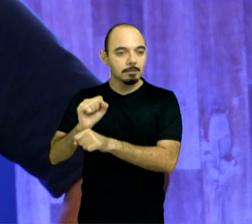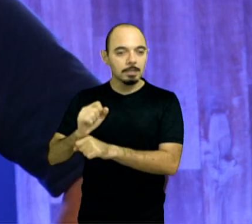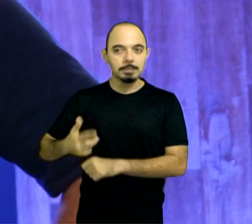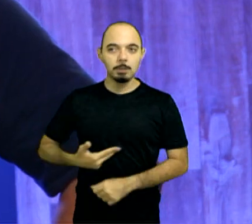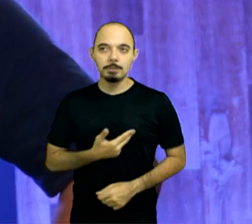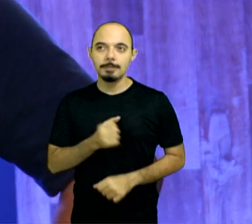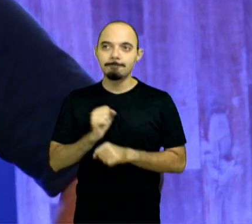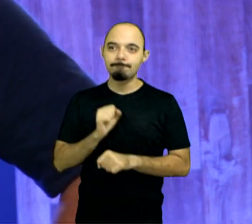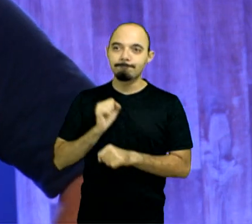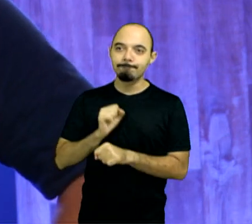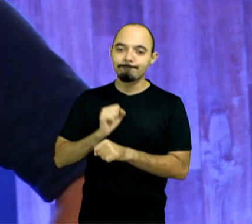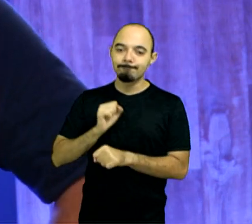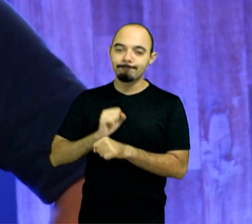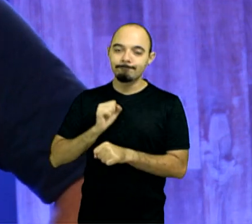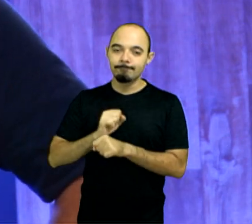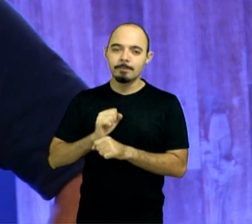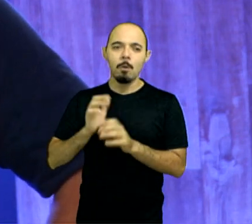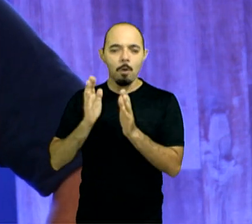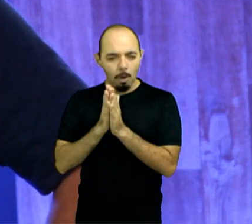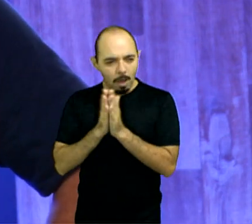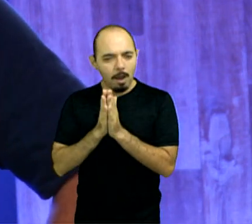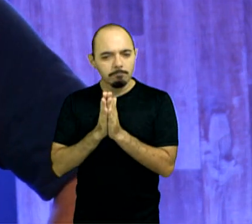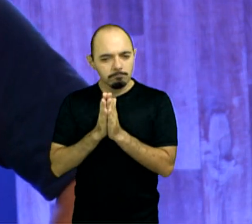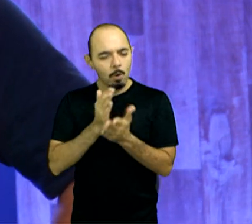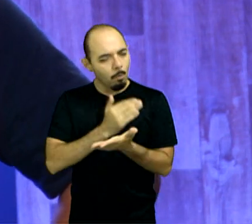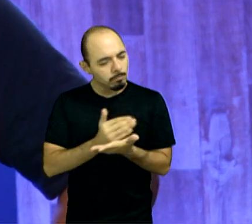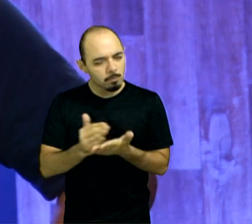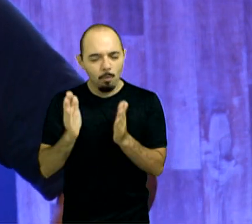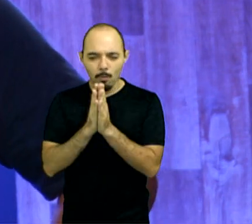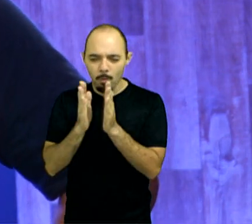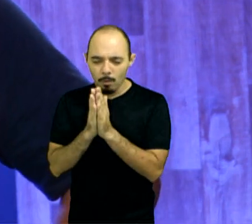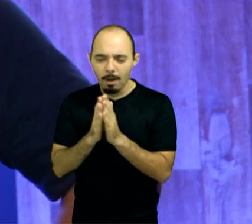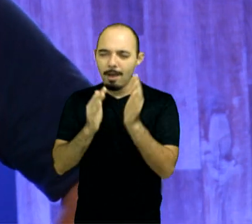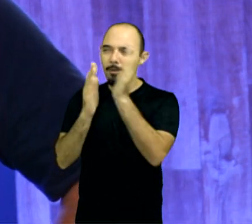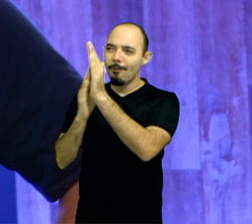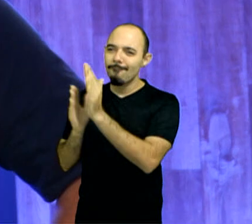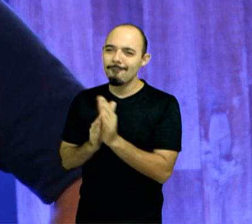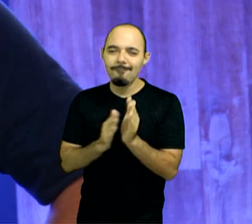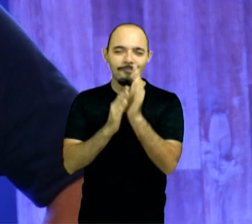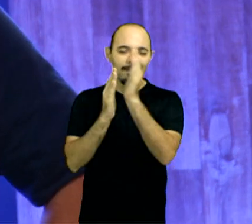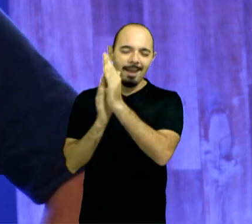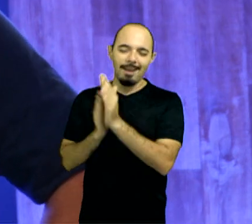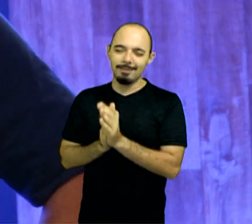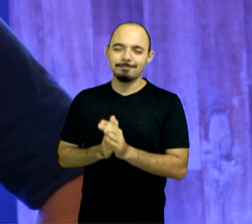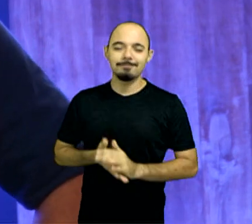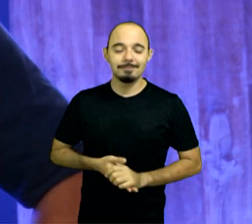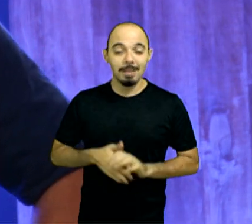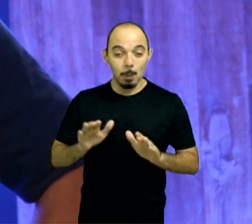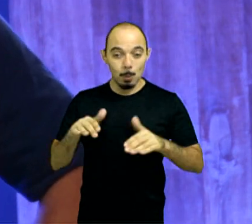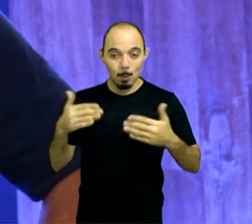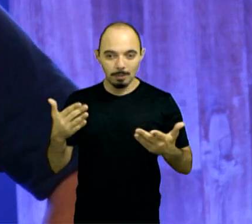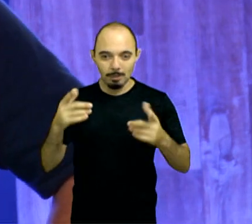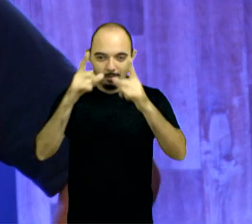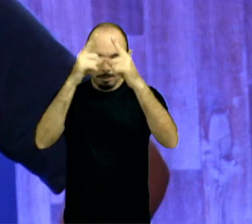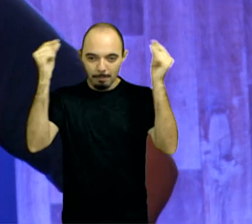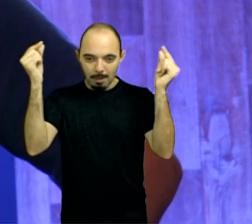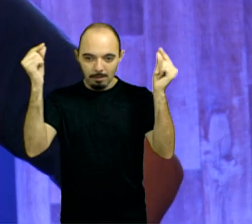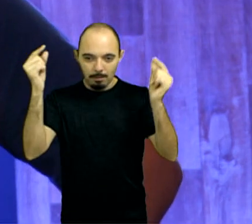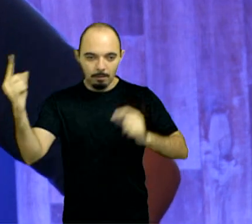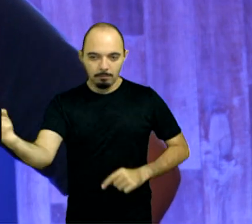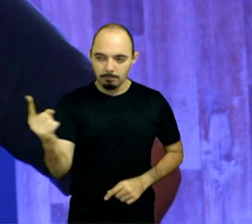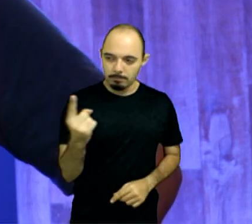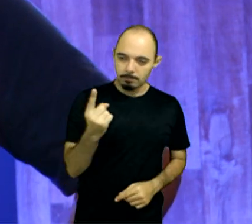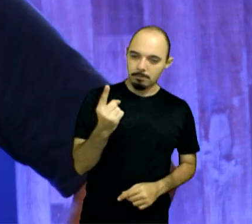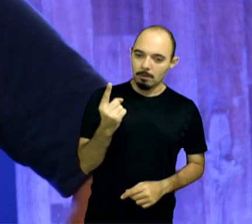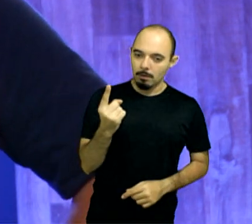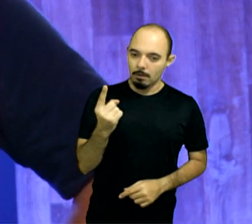lá. Comecei a orar pelas pessoas que estavam lá. Comecei a louvar. Teve uma hora que a enfermeira entrou, a gente pensando que ela estava passando mal lá dentro, né? E ela